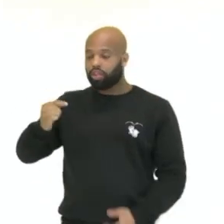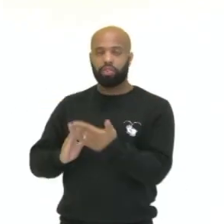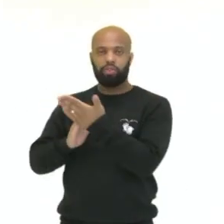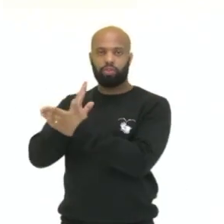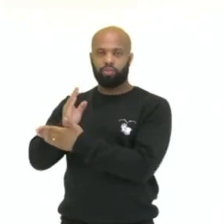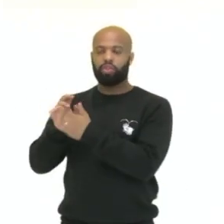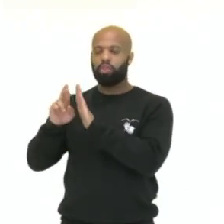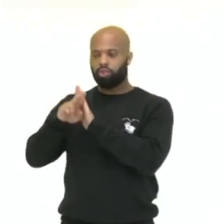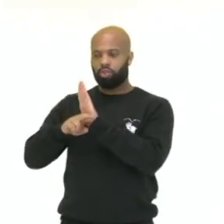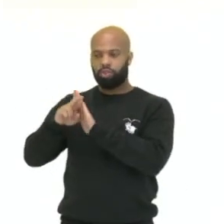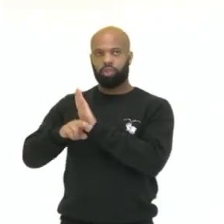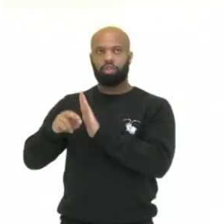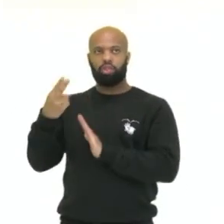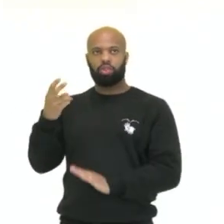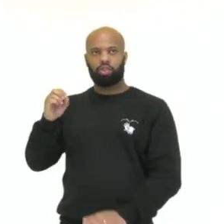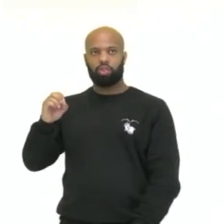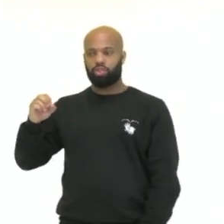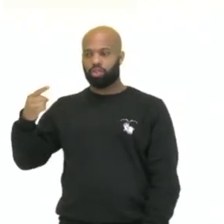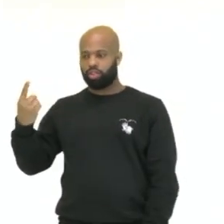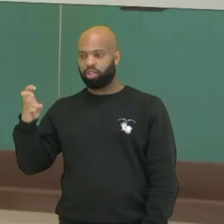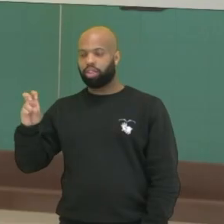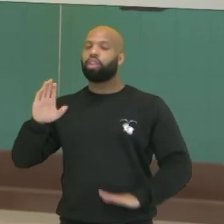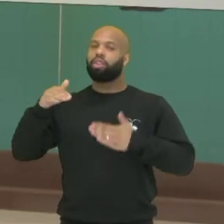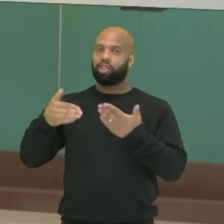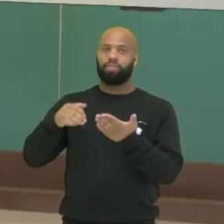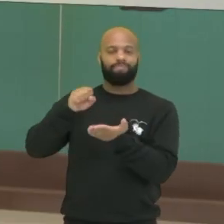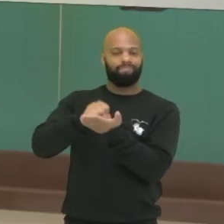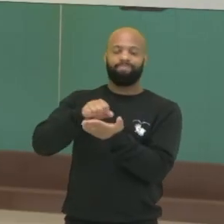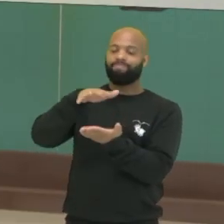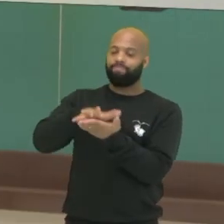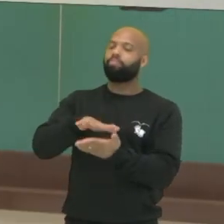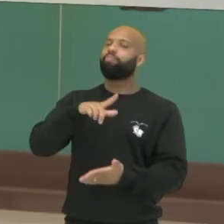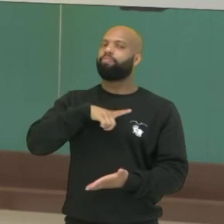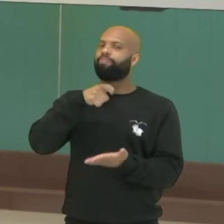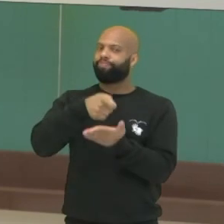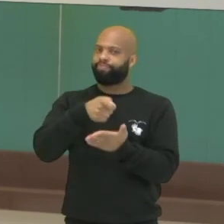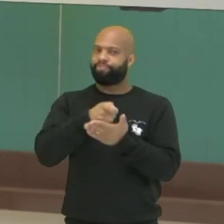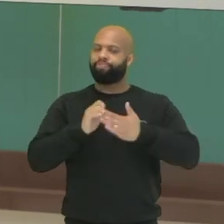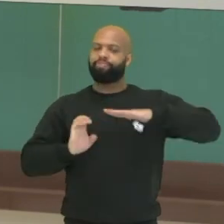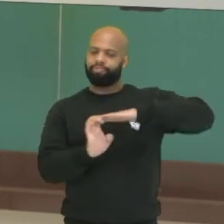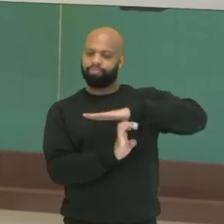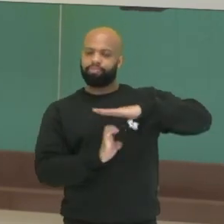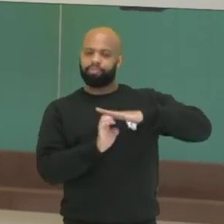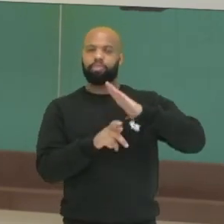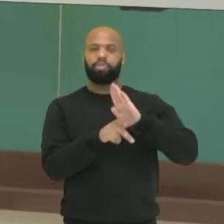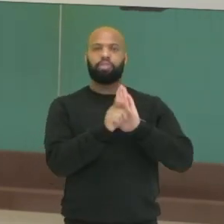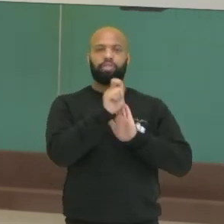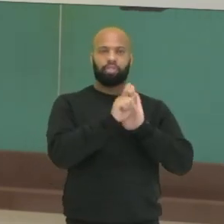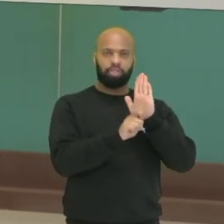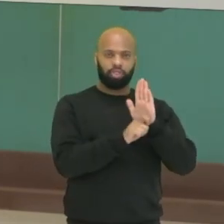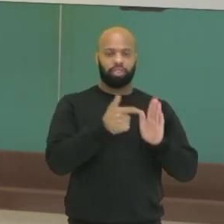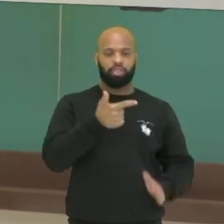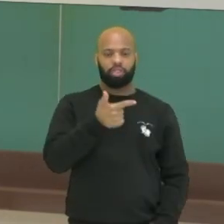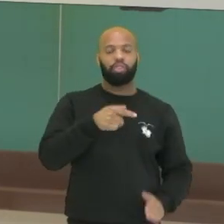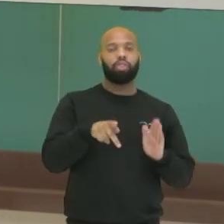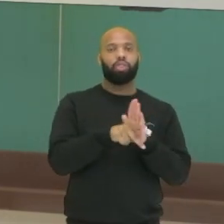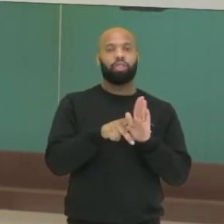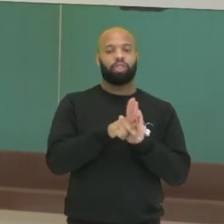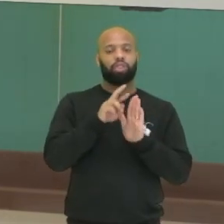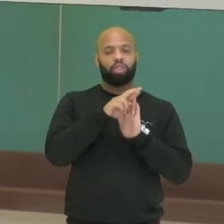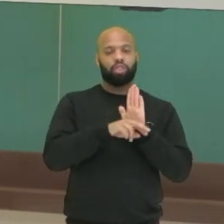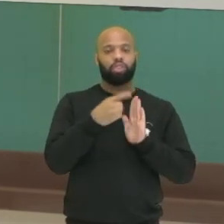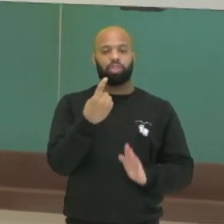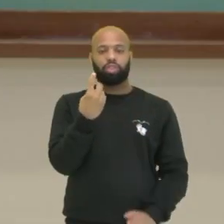Essas campanhas foram proibidas e a empresa foi multada pela Justiça pelo artigo 2º da Resolução 163 do